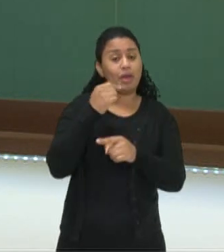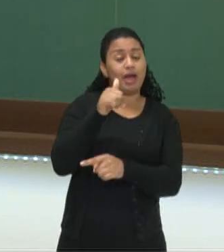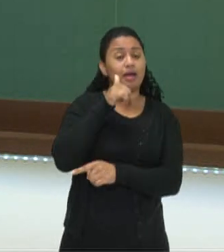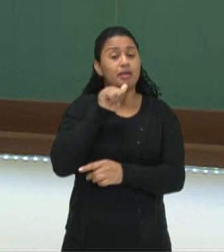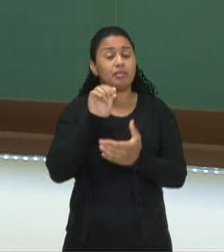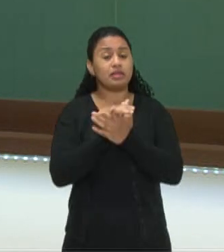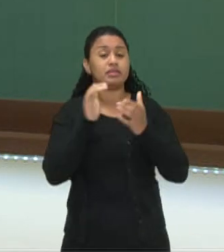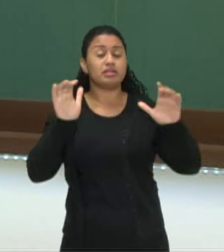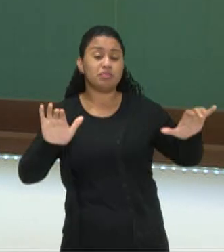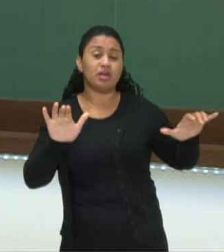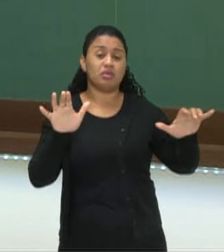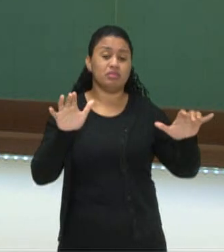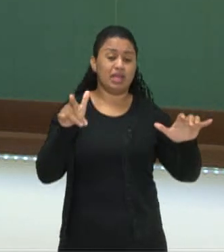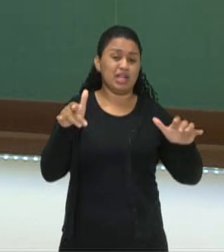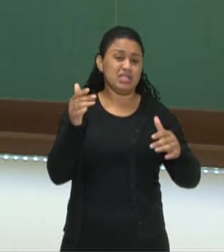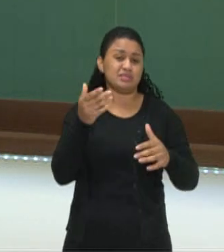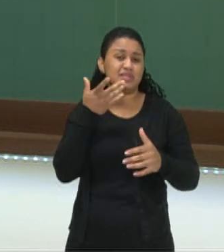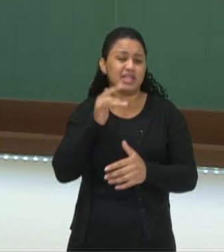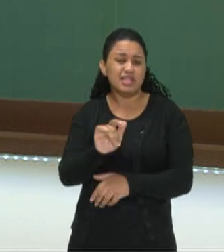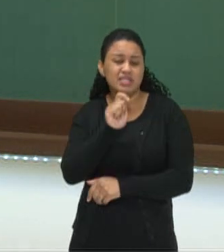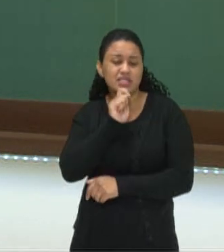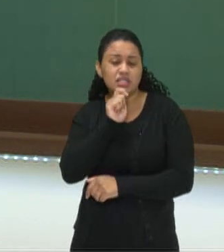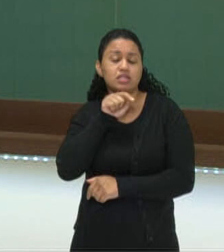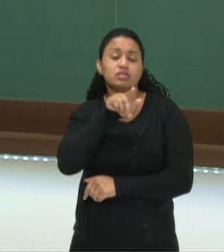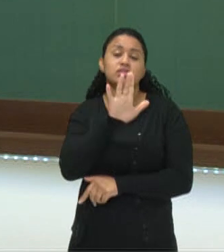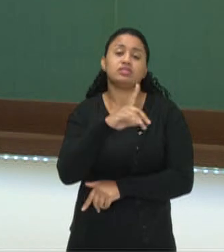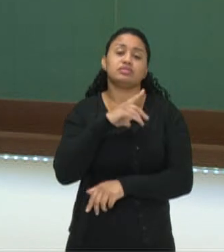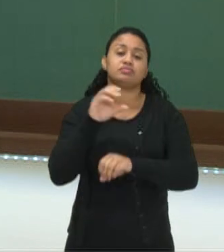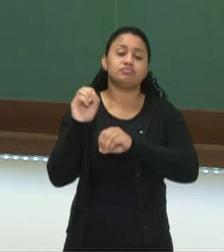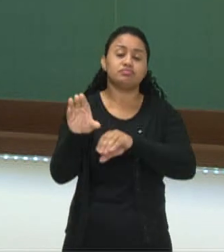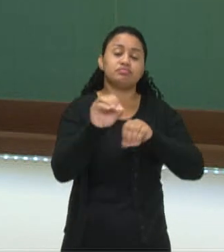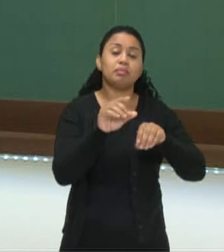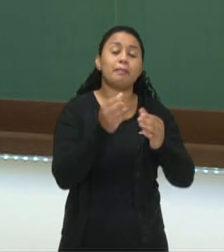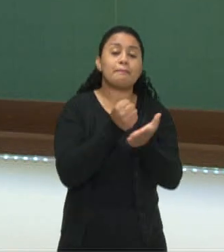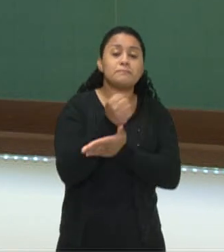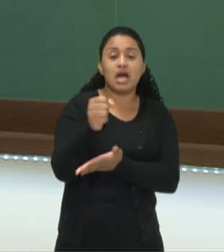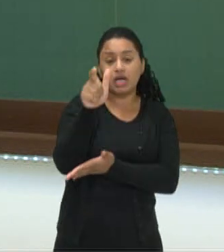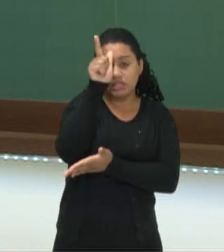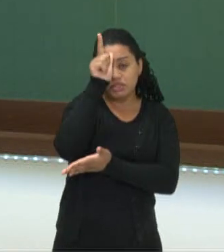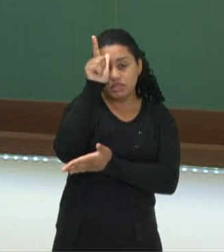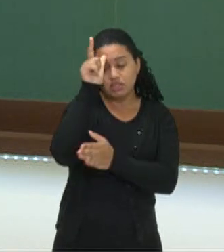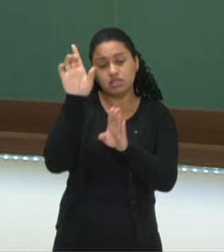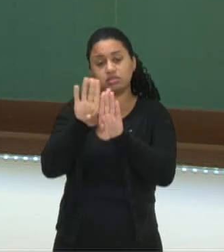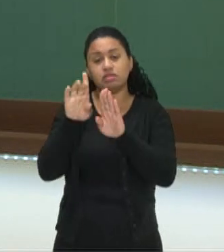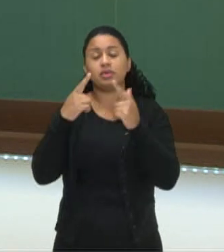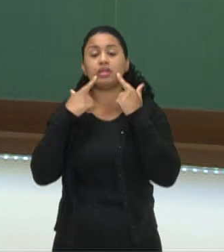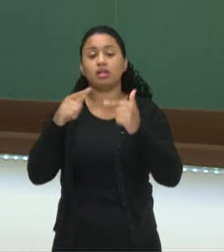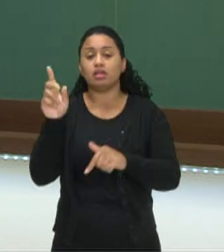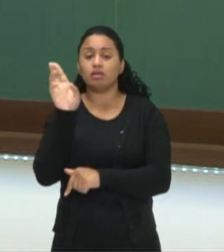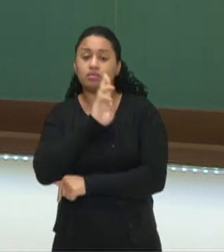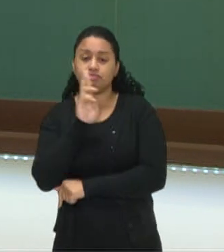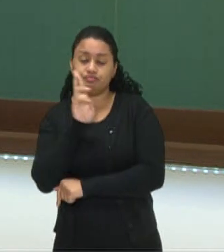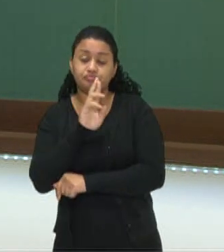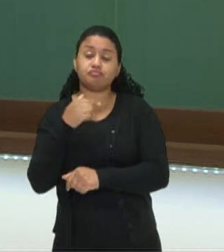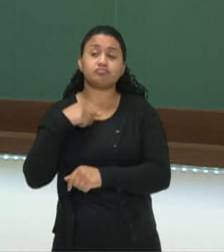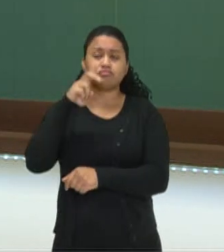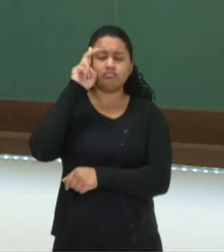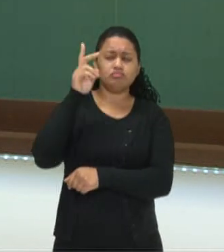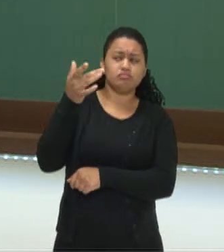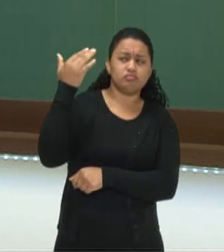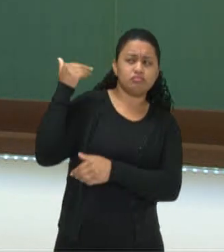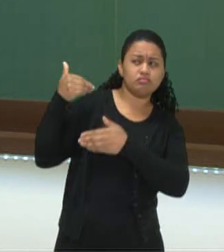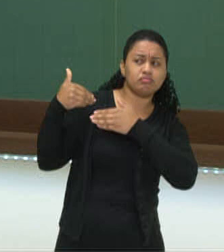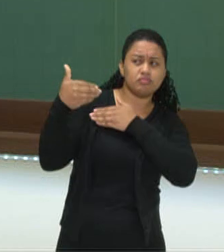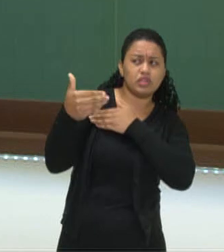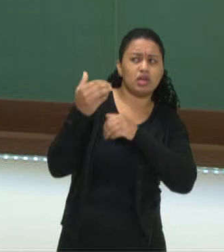para Odessa, e lá ele já teve exatamente uma educação dentro do alemão e dentro do russo. Lembrando que na época, lá de meados, um pouquinho